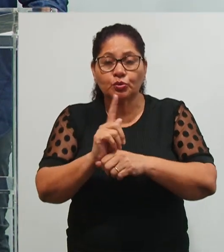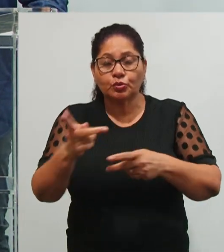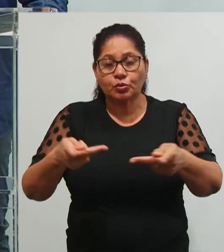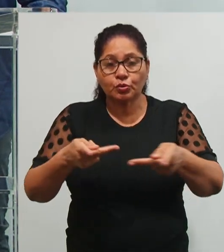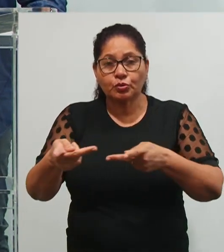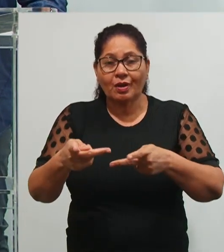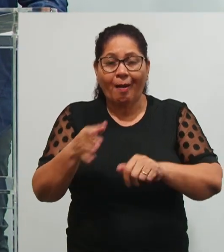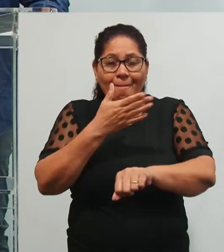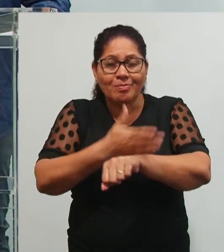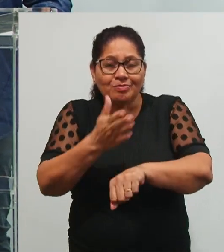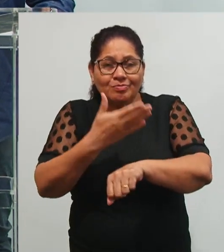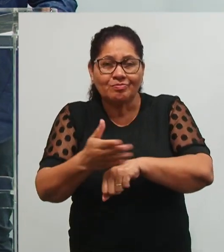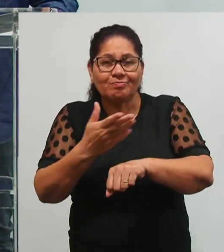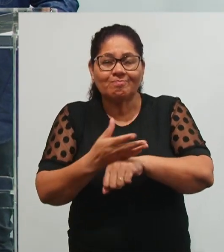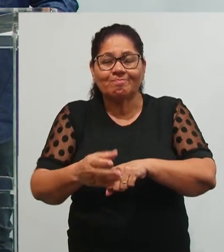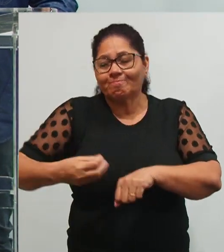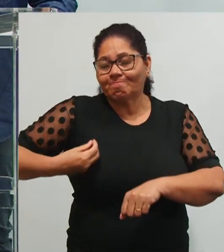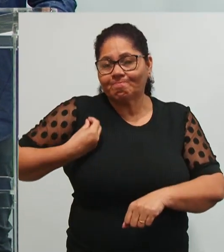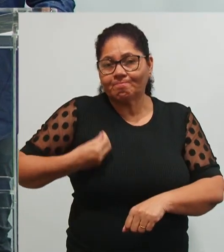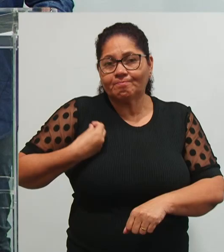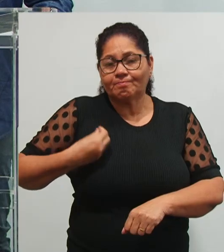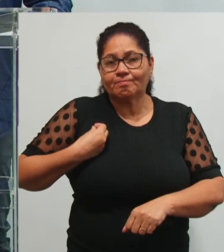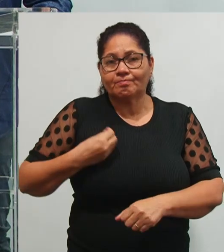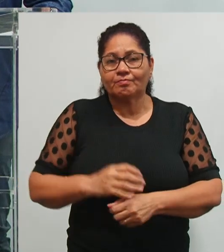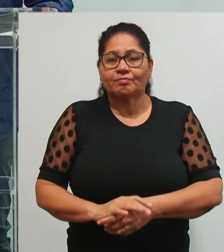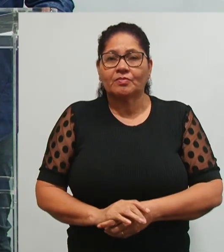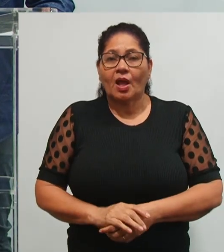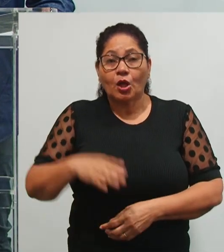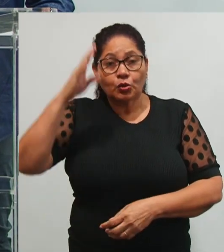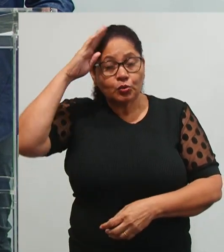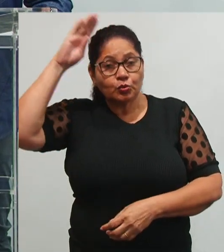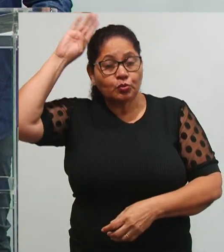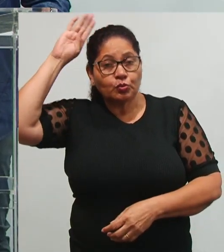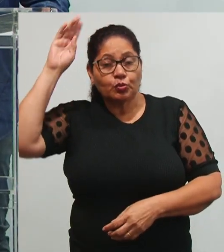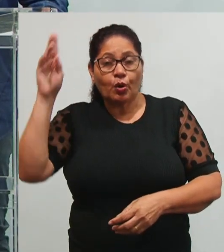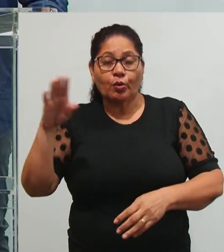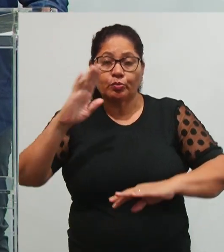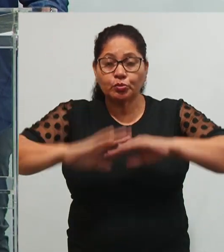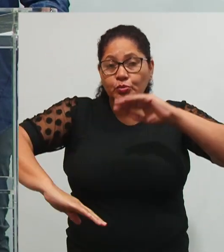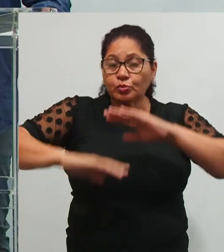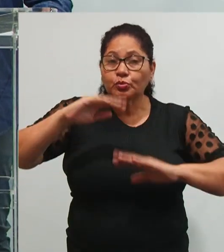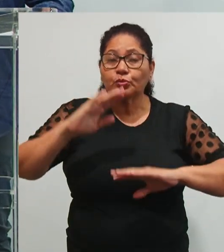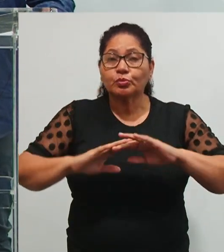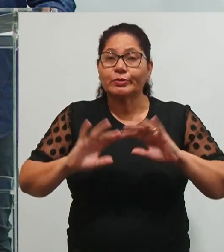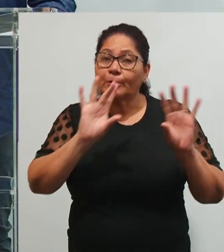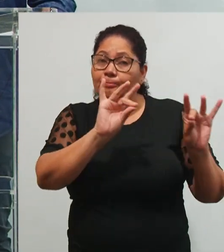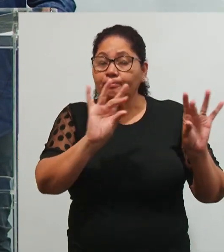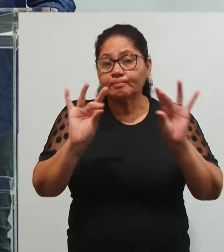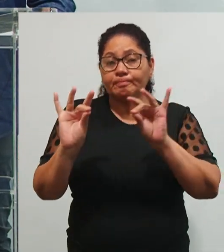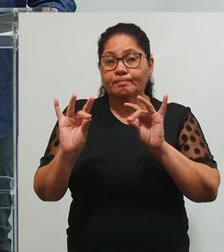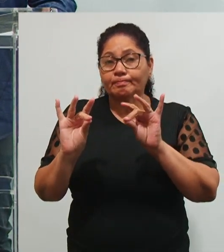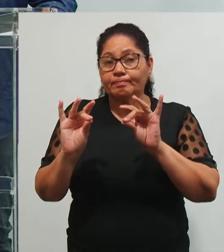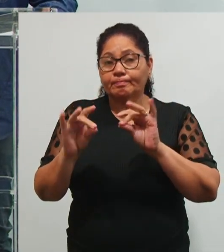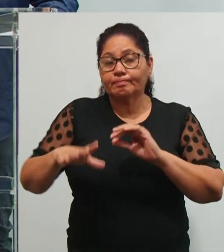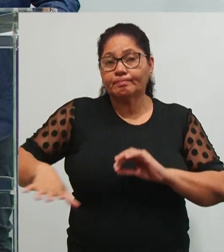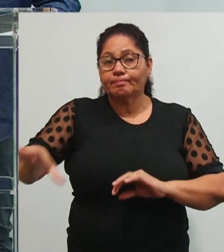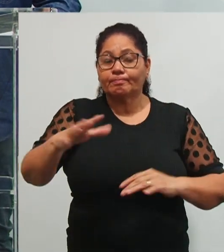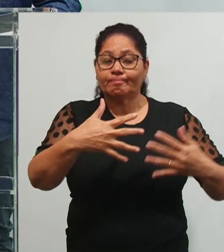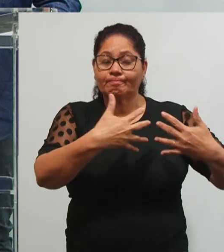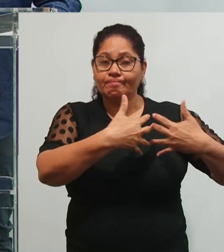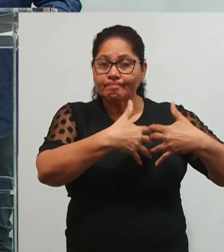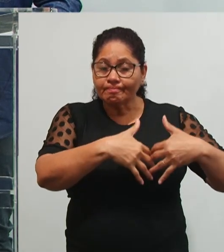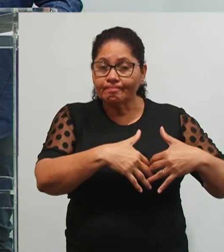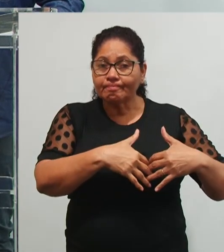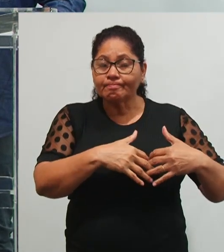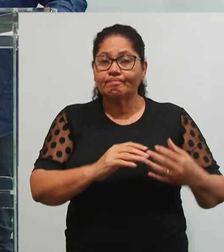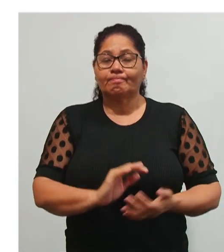uma prática na nossa vida, tanto acadêmica quanto profissional, especialmente no âmbito do IFRO.